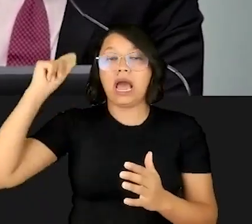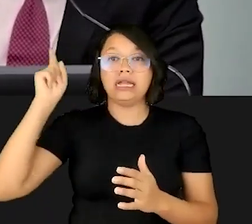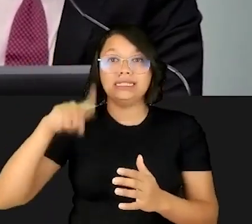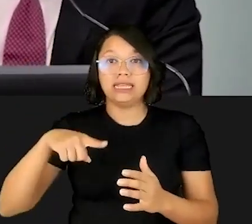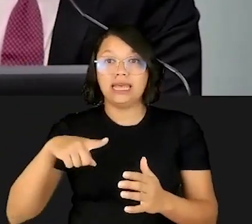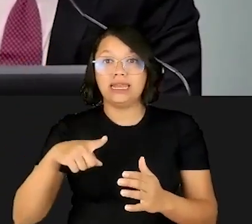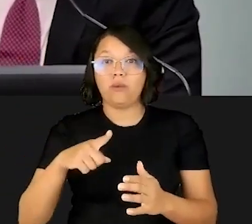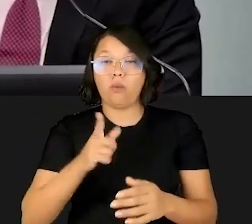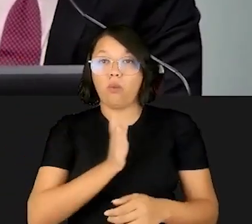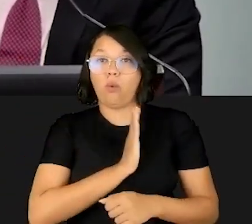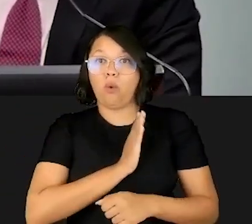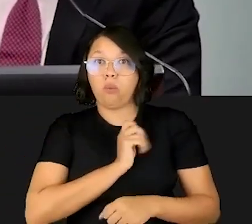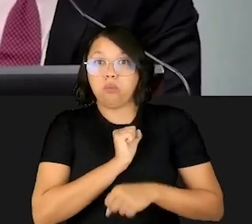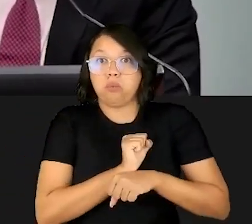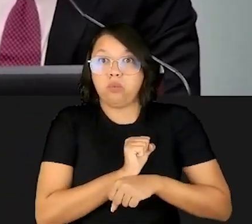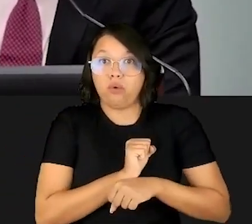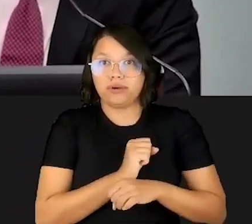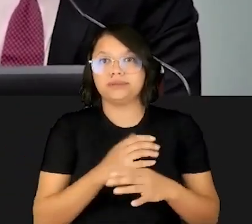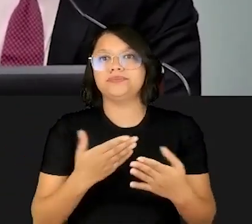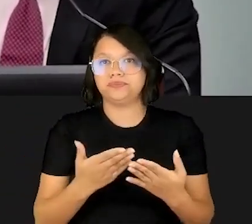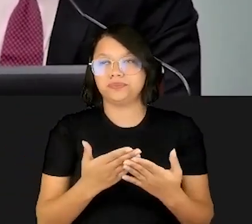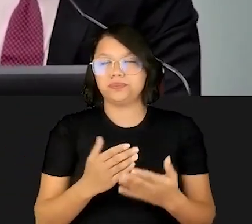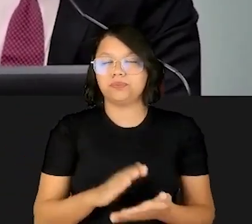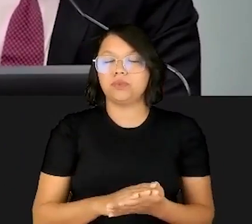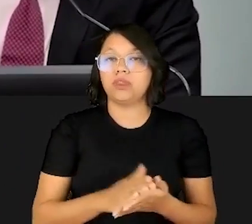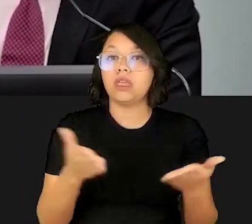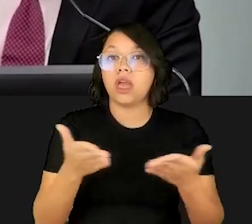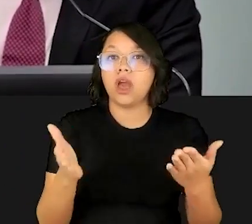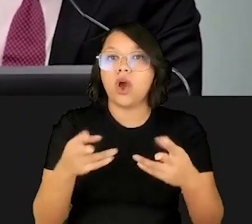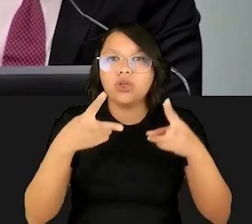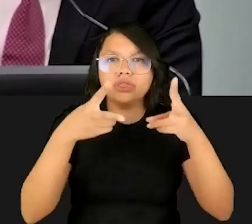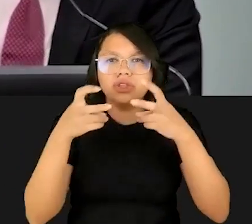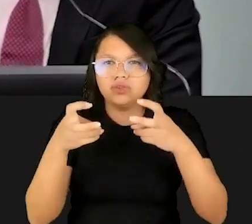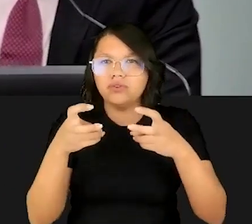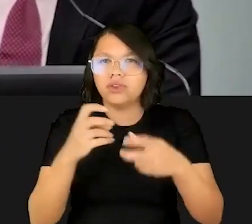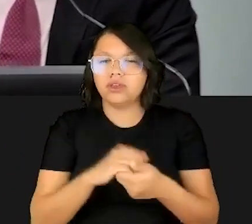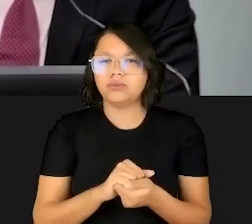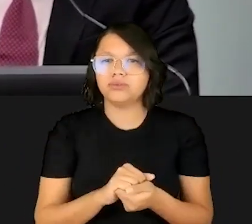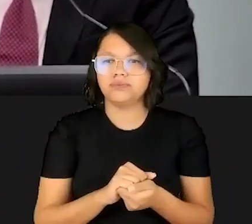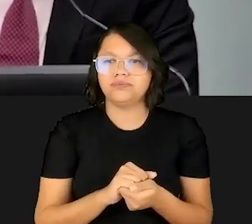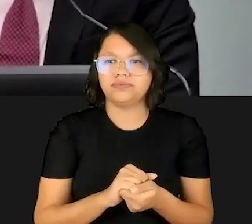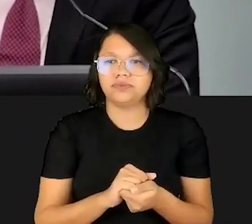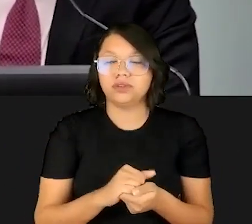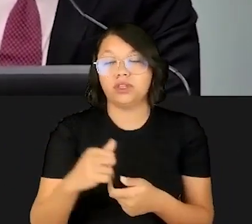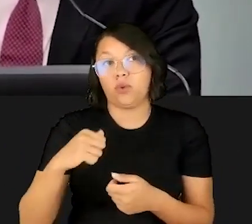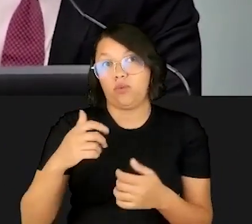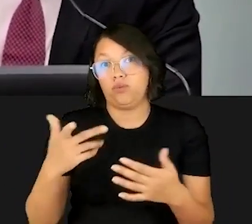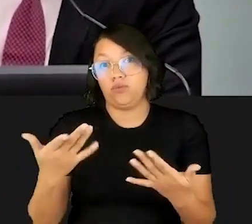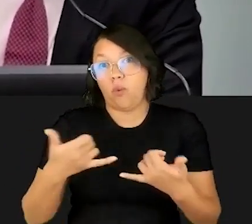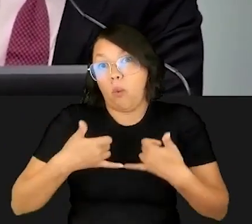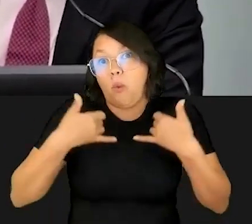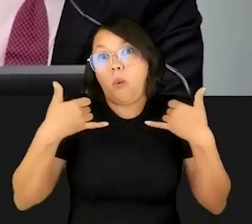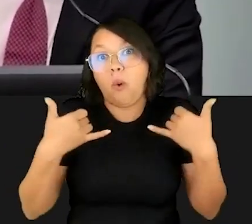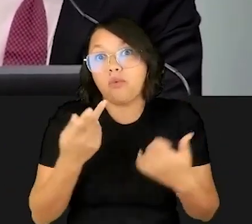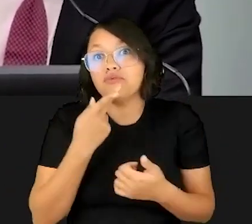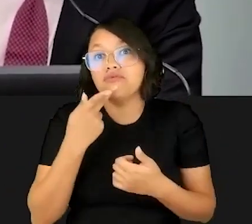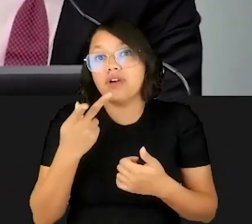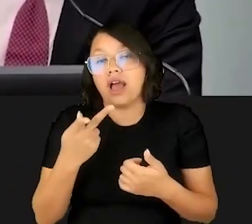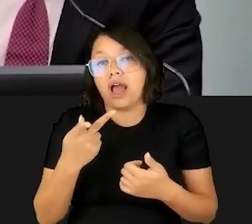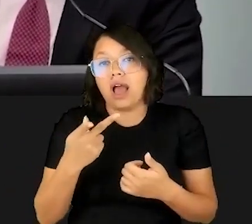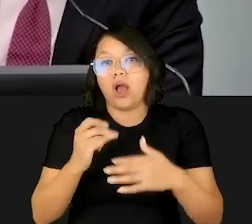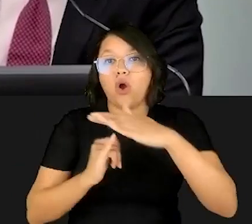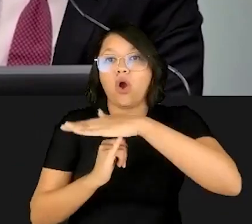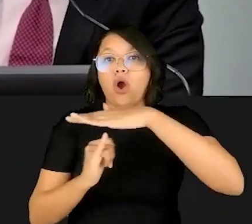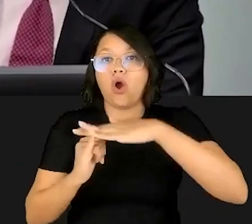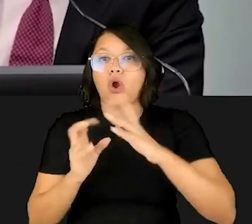Mas, recentemente, nós identificamos uma tendência, e eu fico até orgulhoso de dizer que no Instituto do Câncer nós